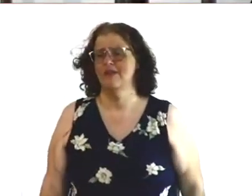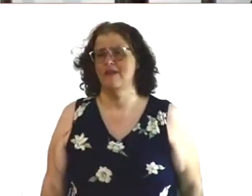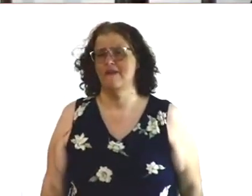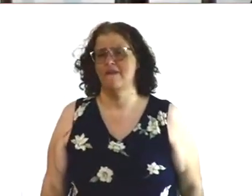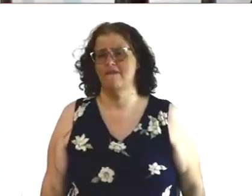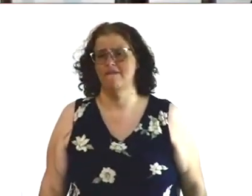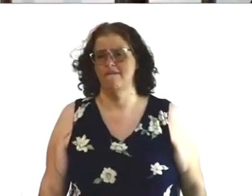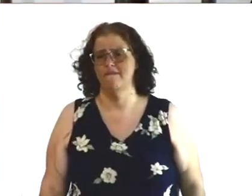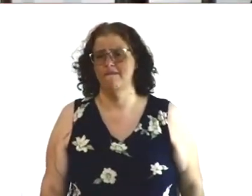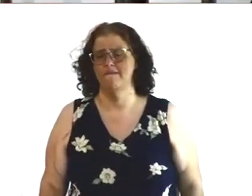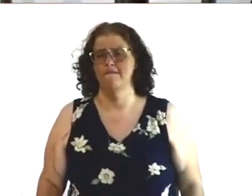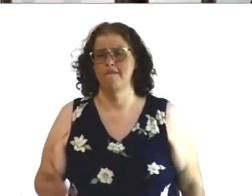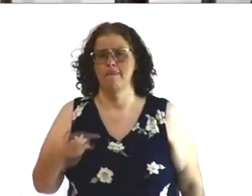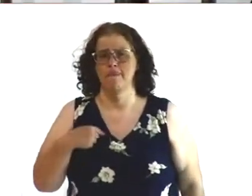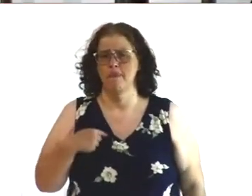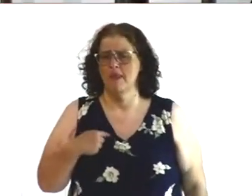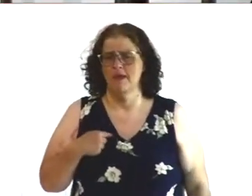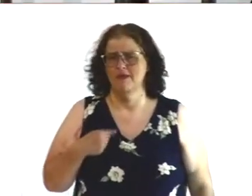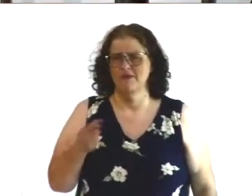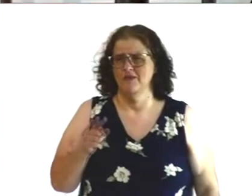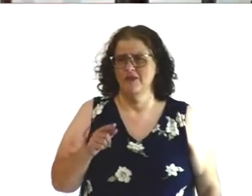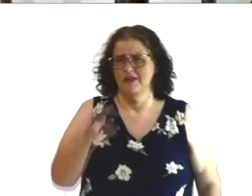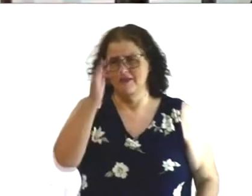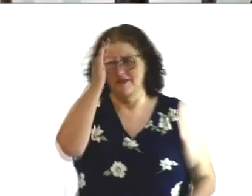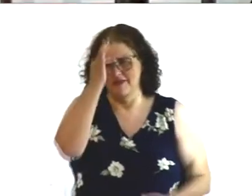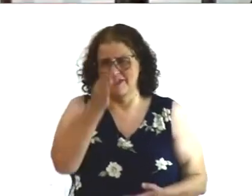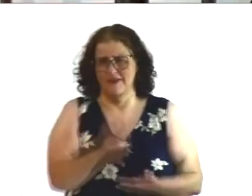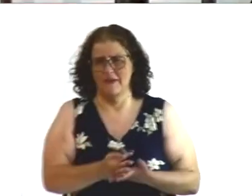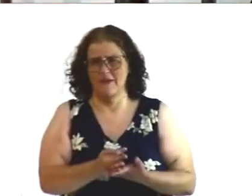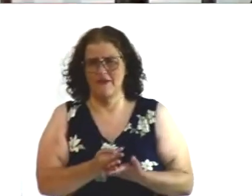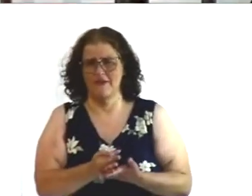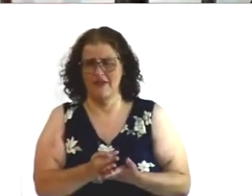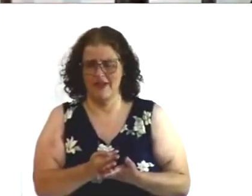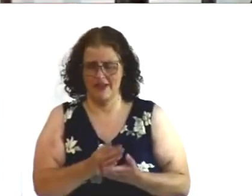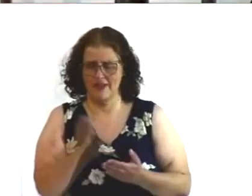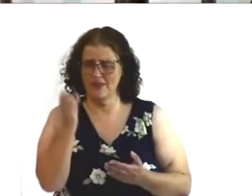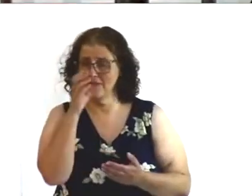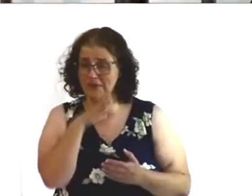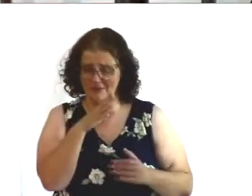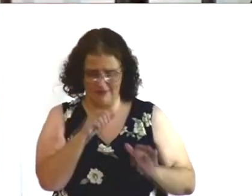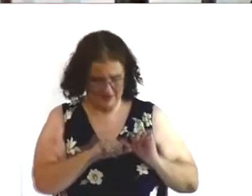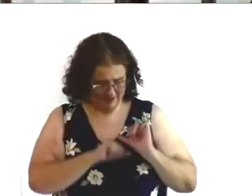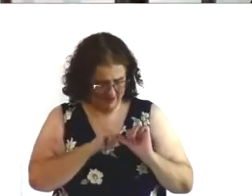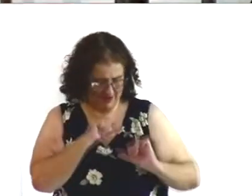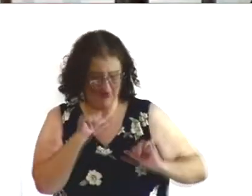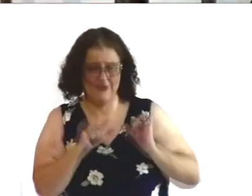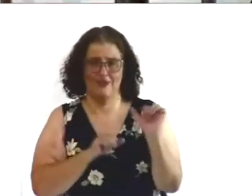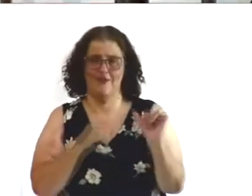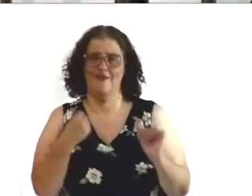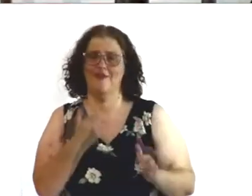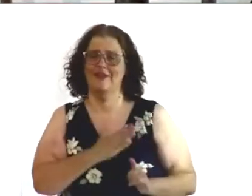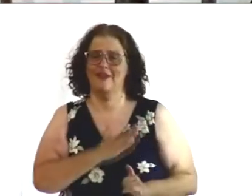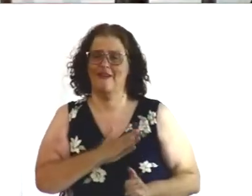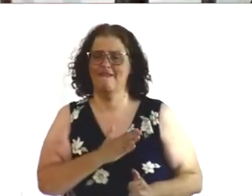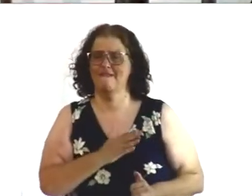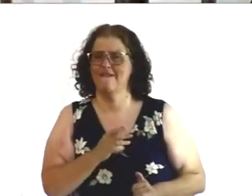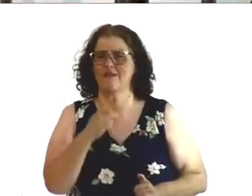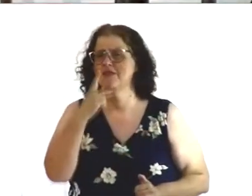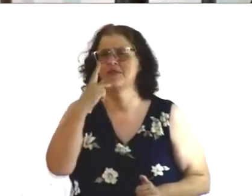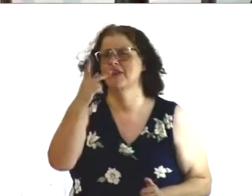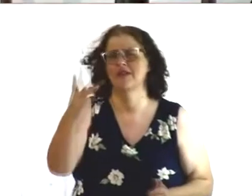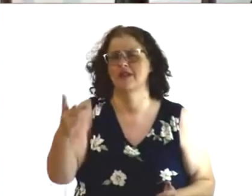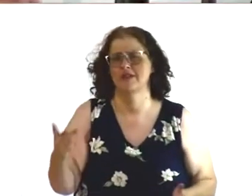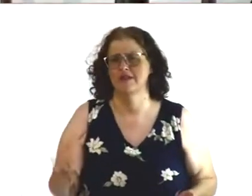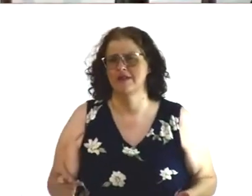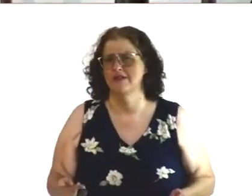fé nova, estou falando de alguma coisa que se renova diariamente. Não estou falando simplesmente do que nós conhecemos